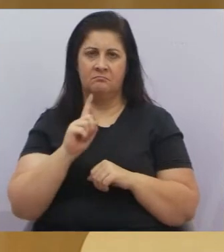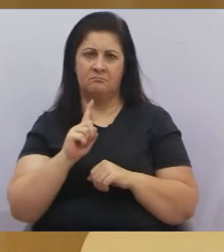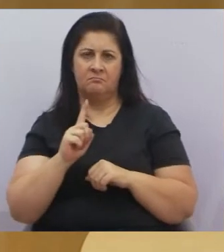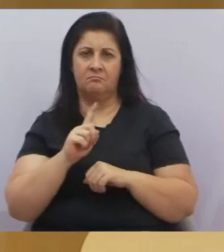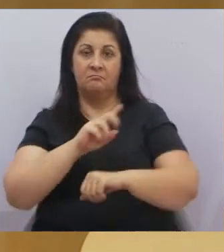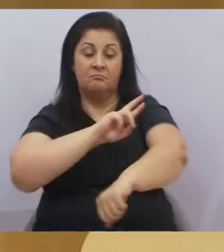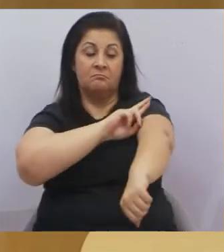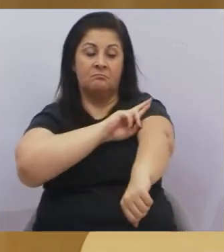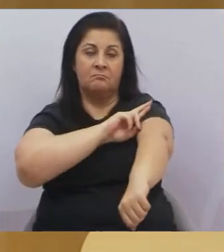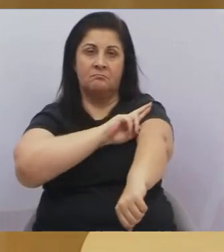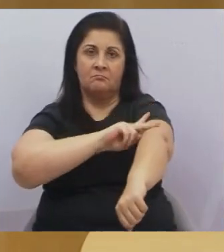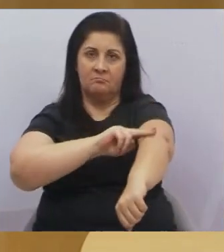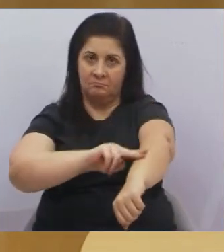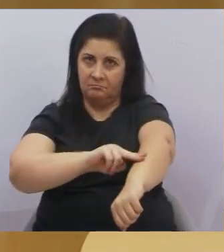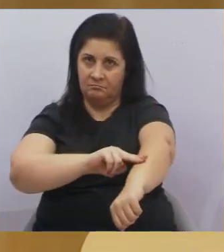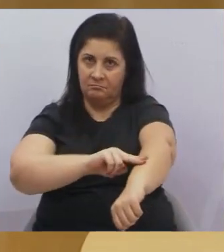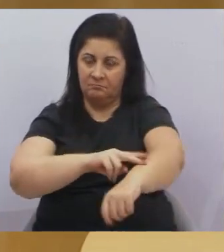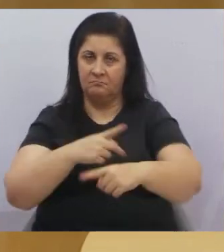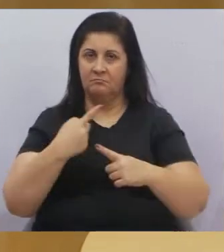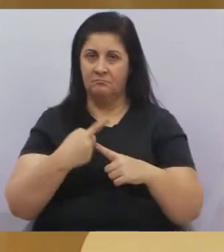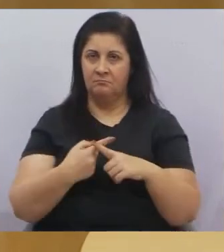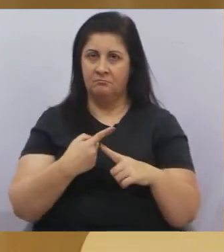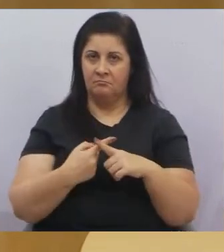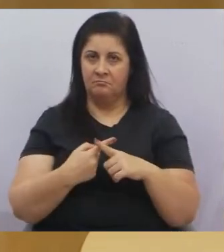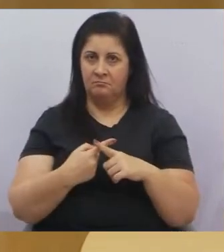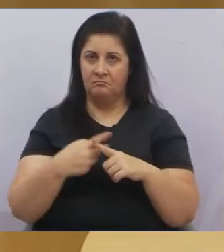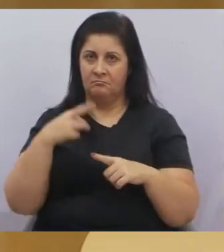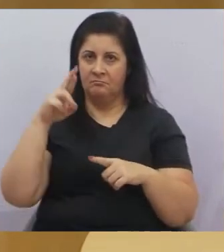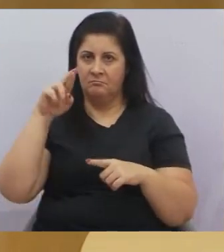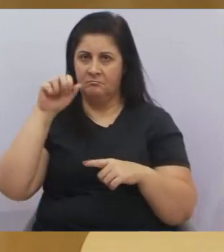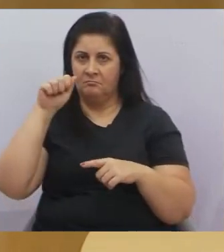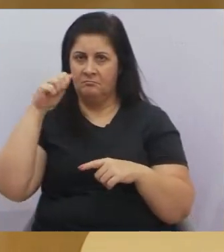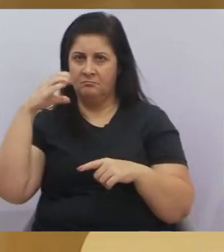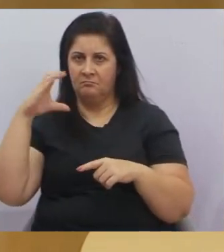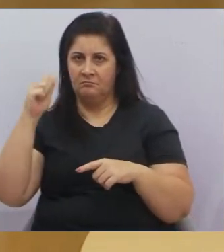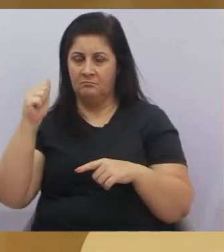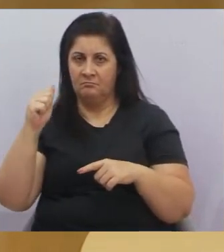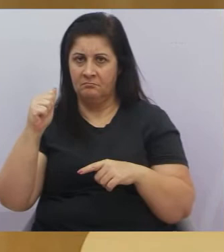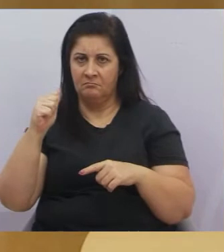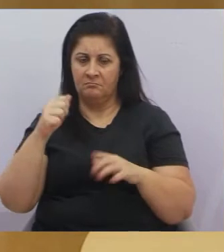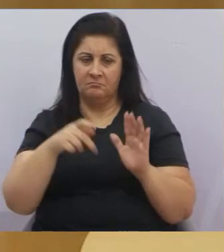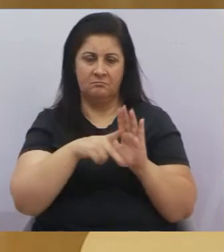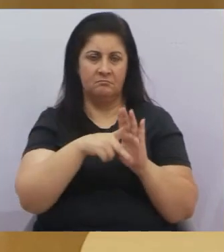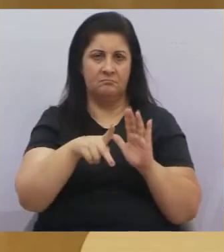raça, porque raça eu considero animais, né? Nós não deveríamos nem